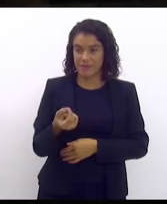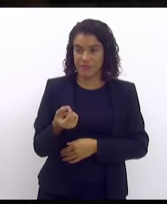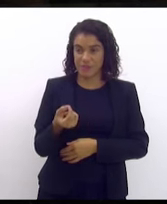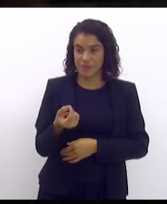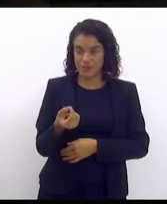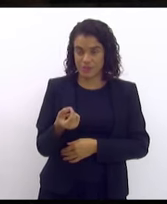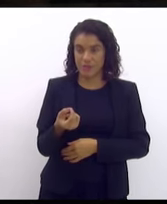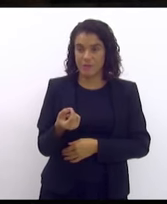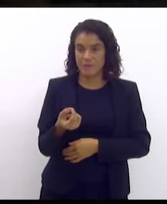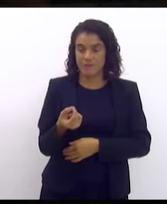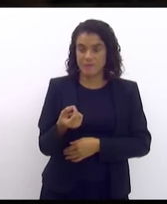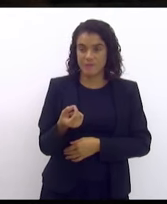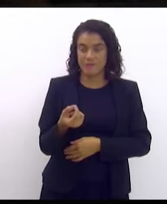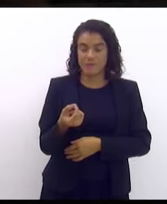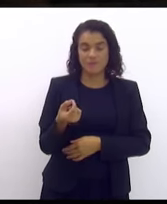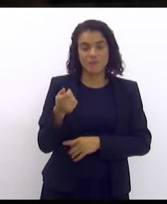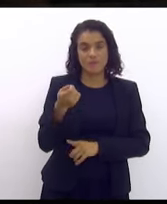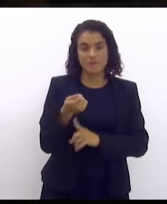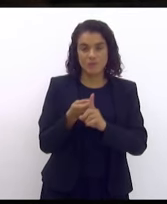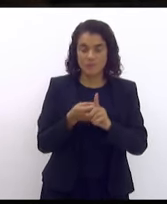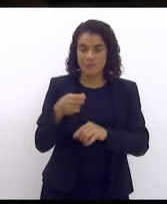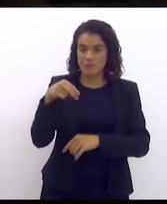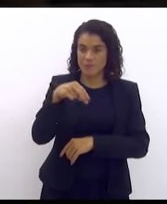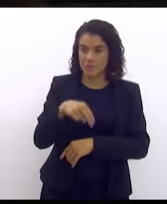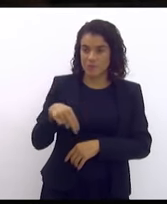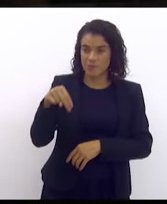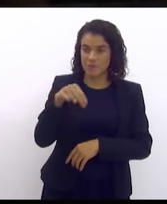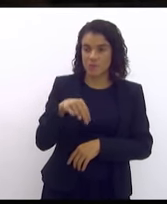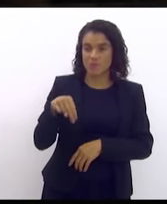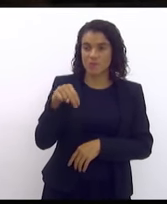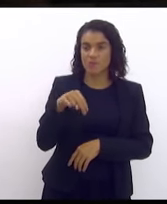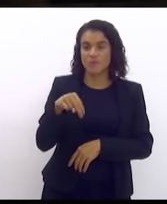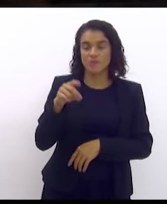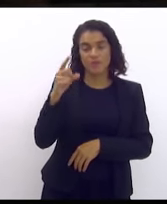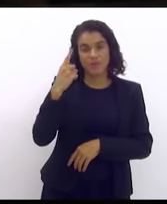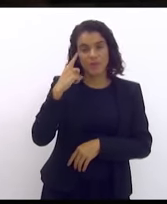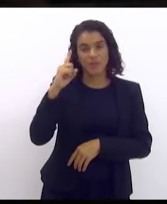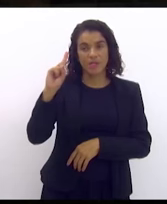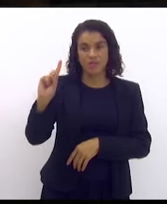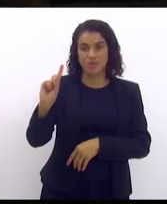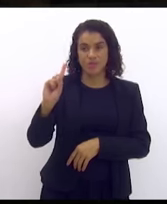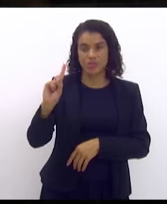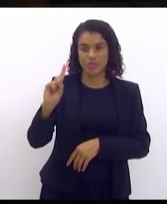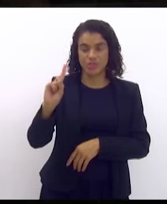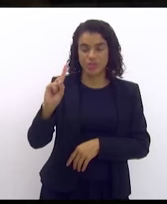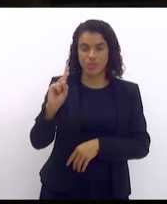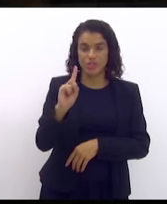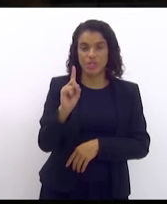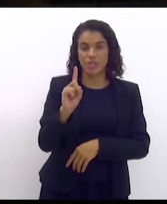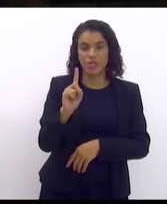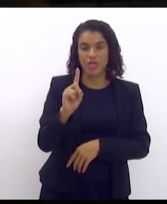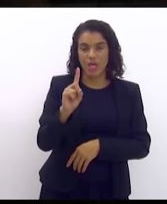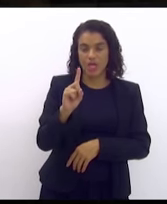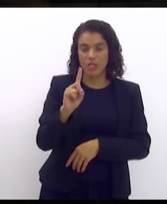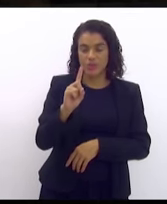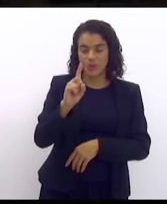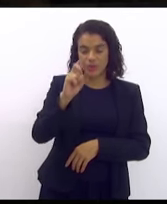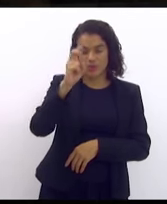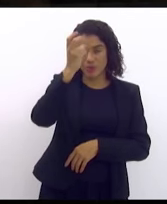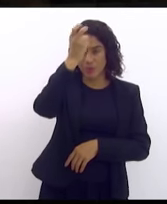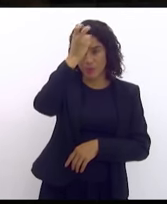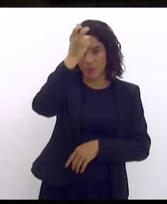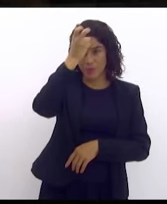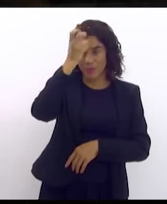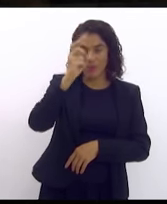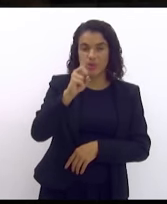20 dia 20 de novembro é dia de Zumbi dos Palmares é o